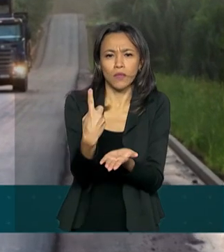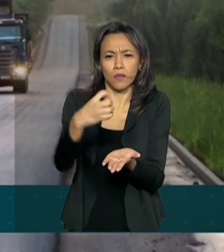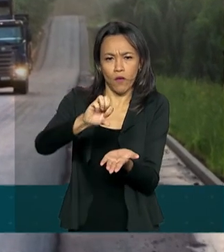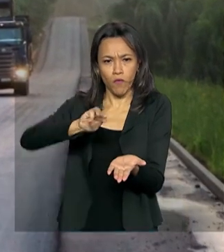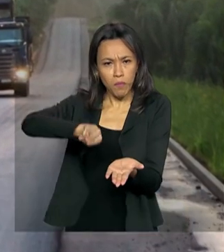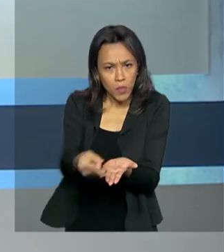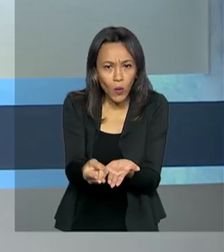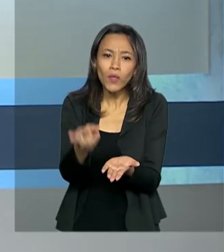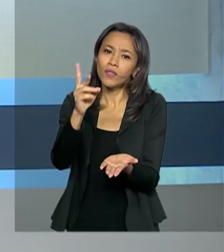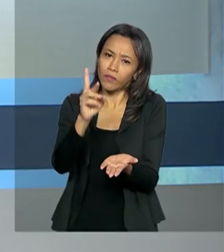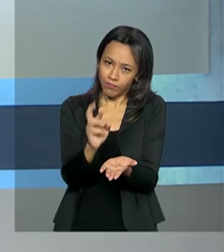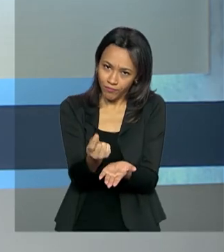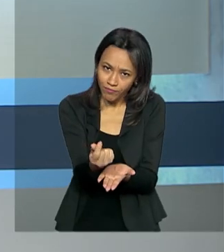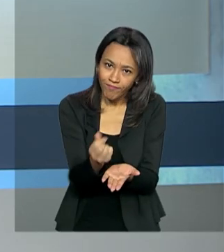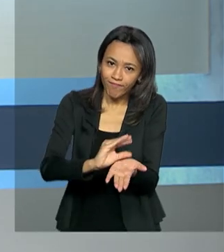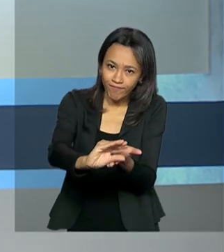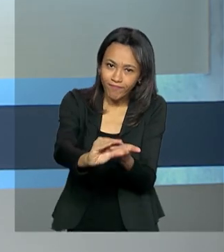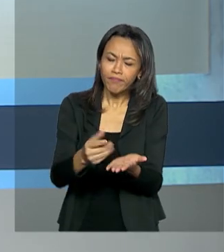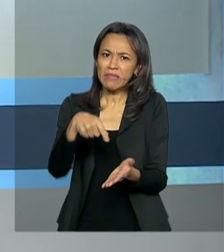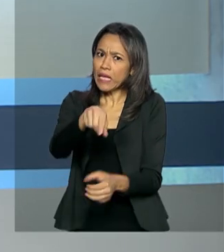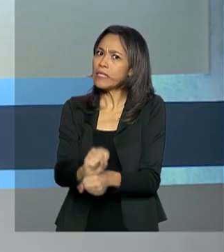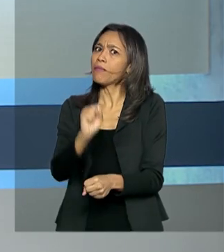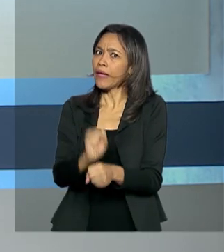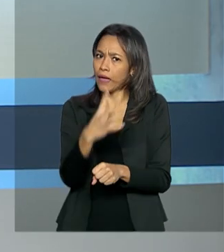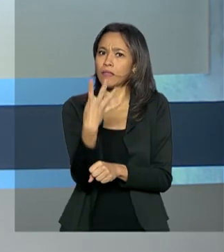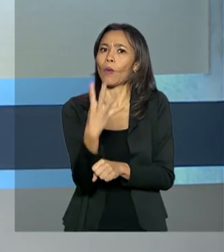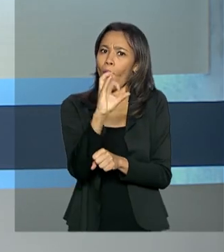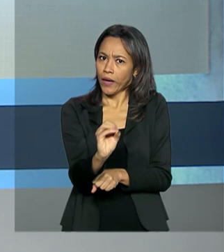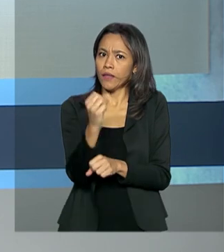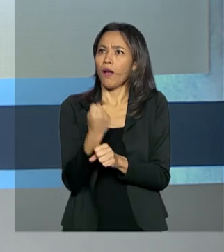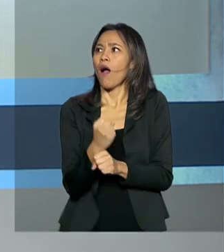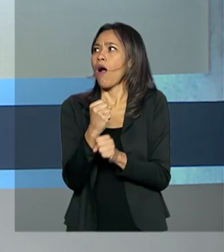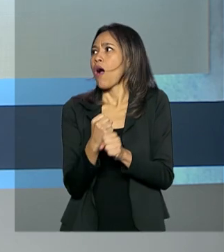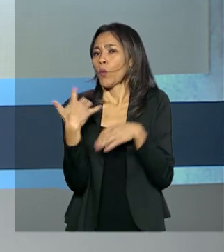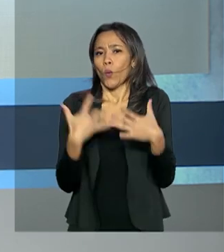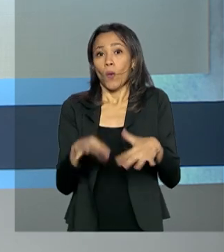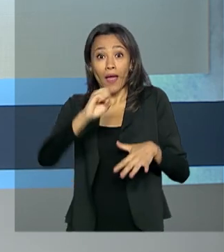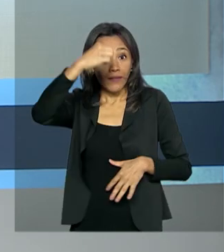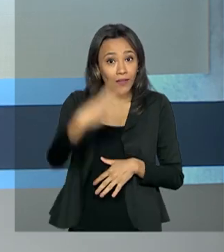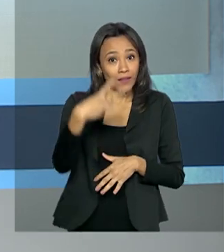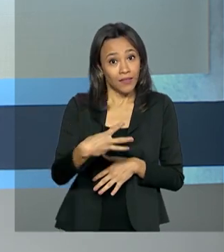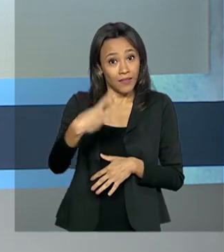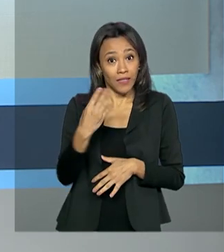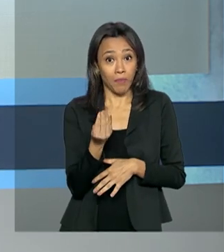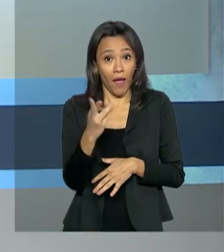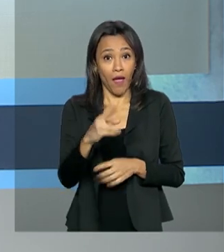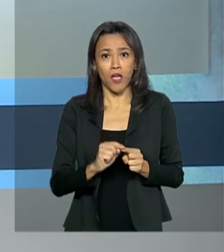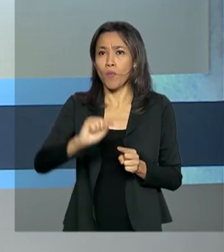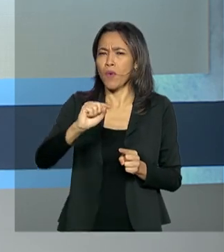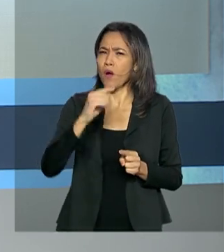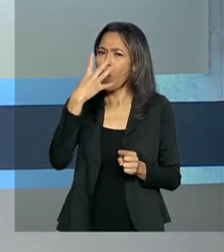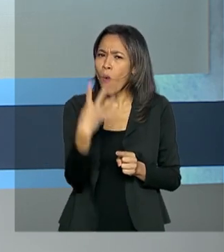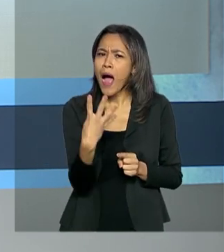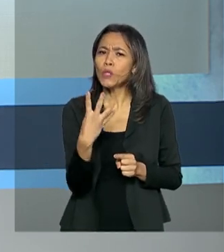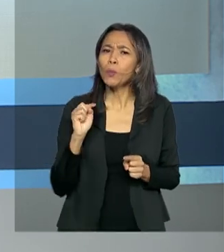E esperada há mais de 40 anos, a Transamazônica é a terceira maior rodovia do Brasil. São cerca de 4 mil